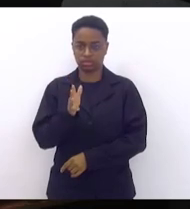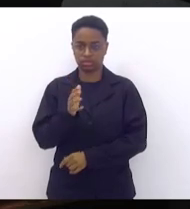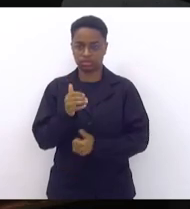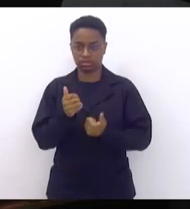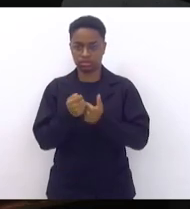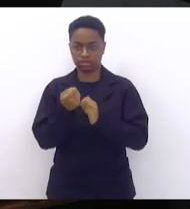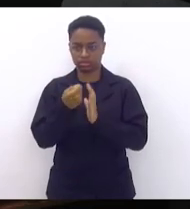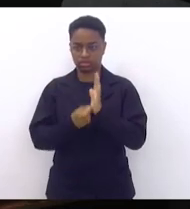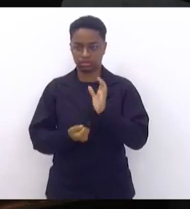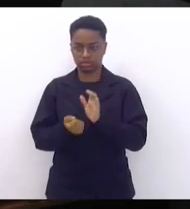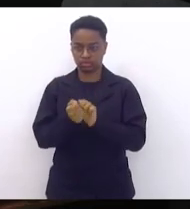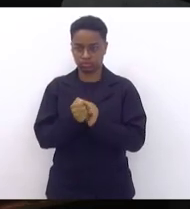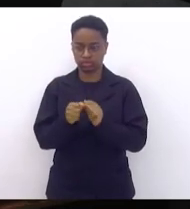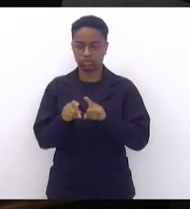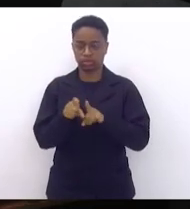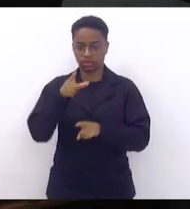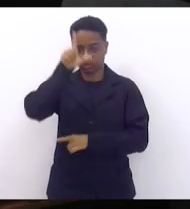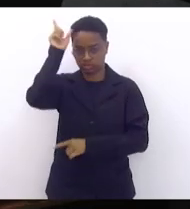Luiz Paulo e Tia Ju.